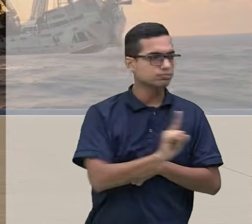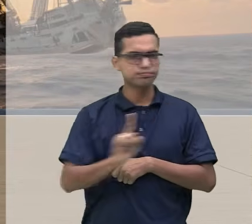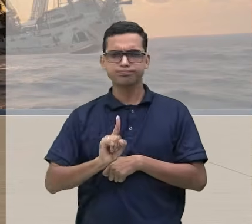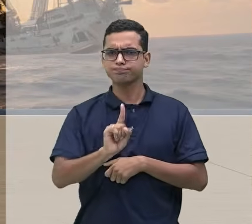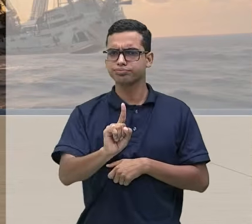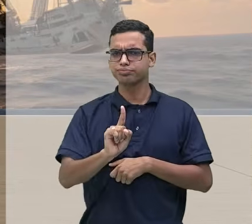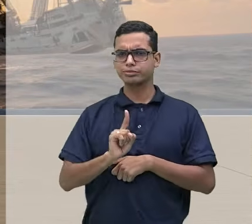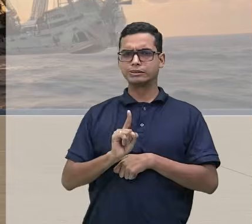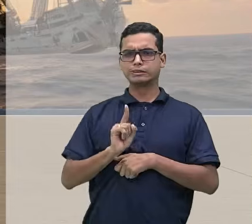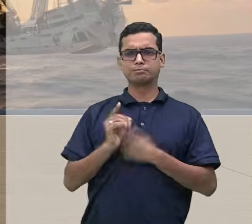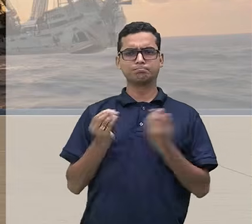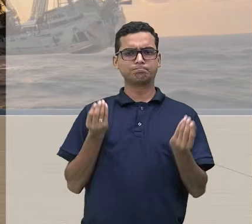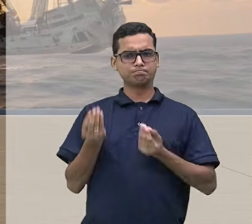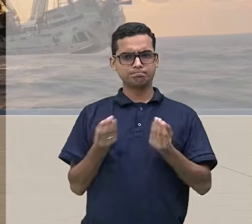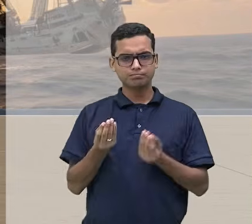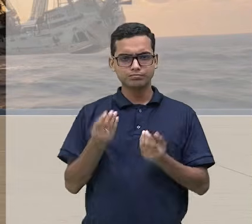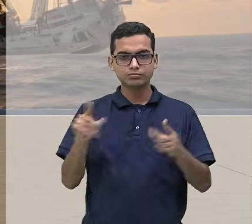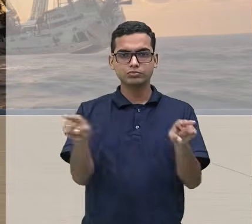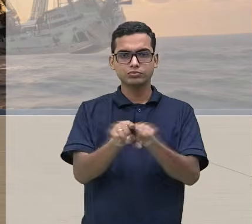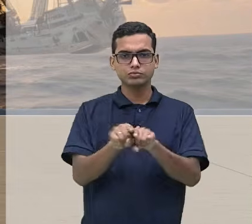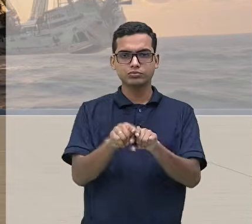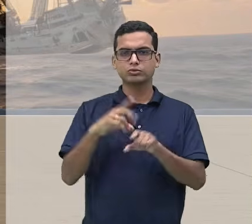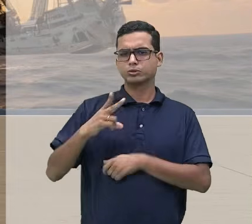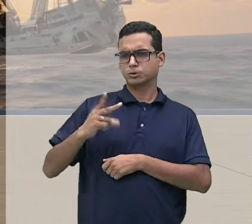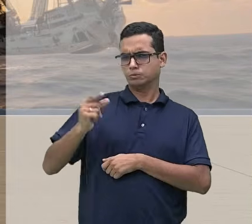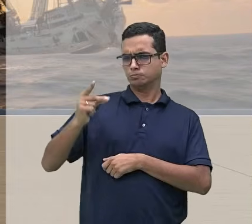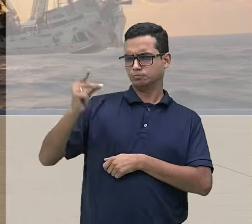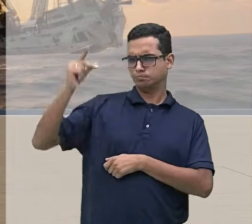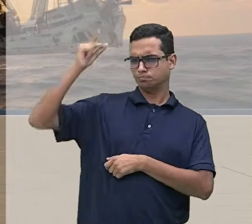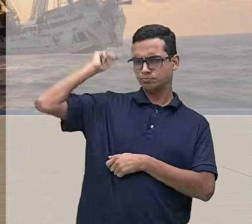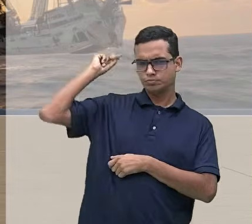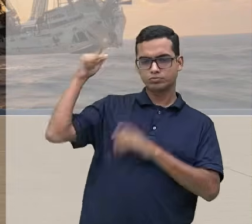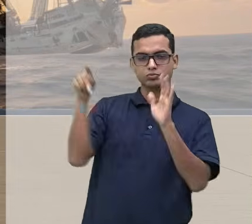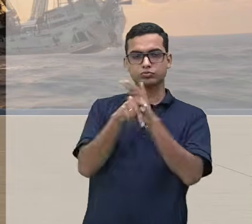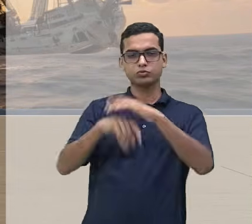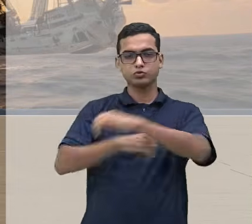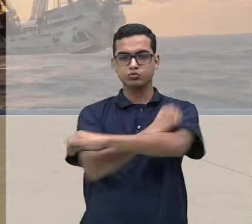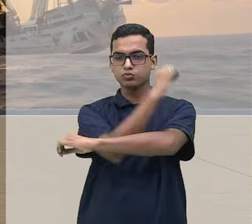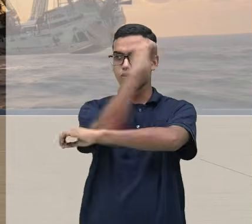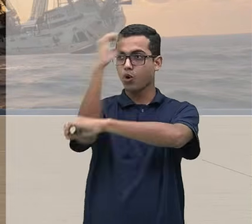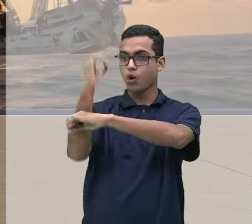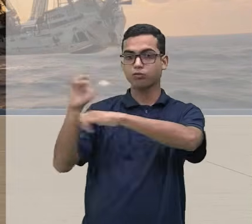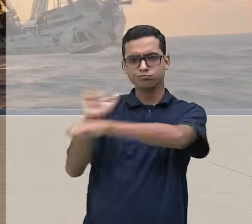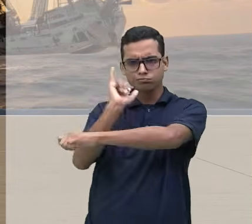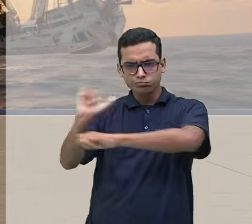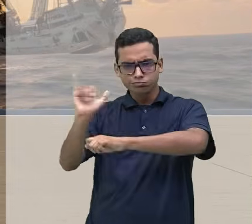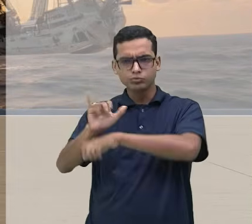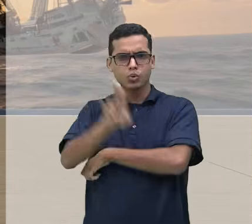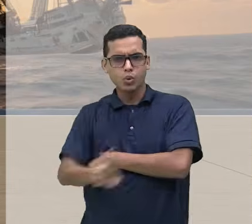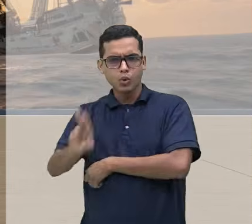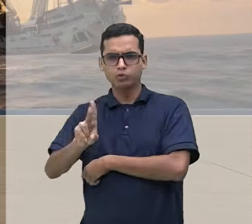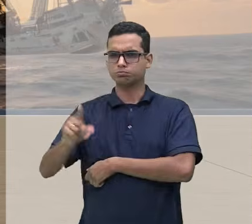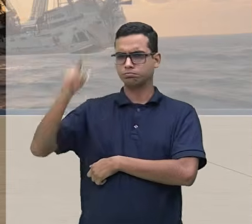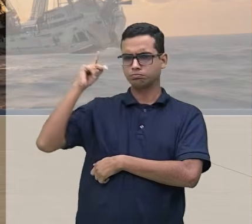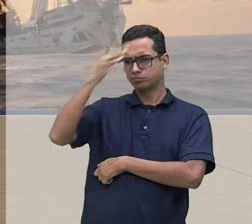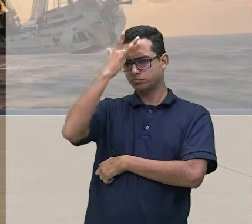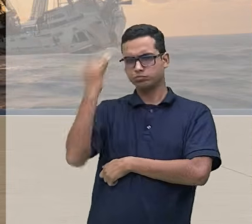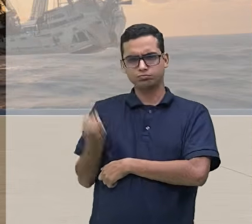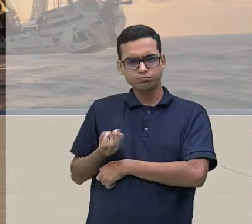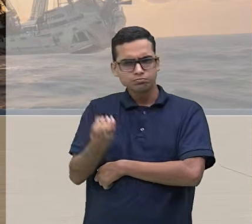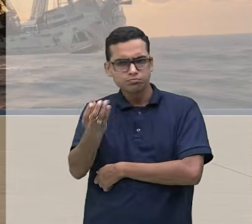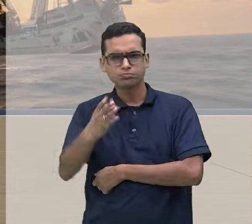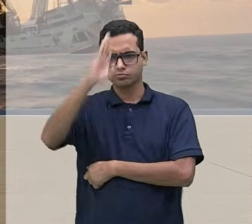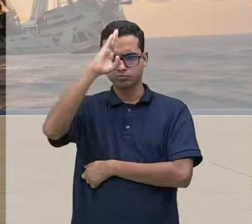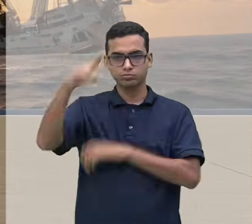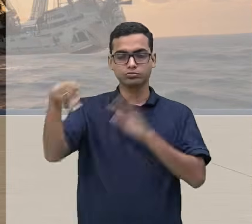também de outros astros foi, no passado, gente, um dos principais métodos usados por viajantes, principalmente, né,